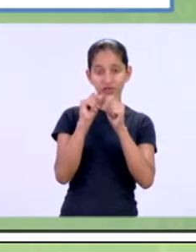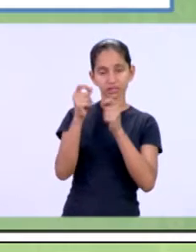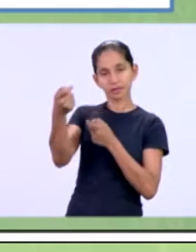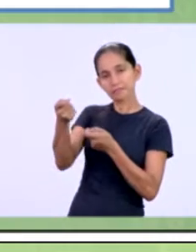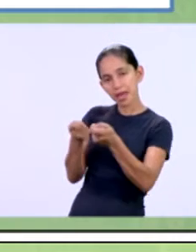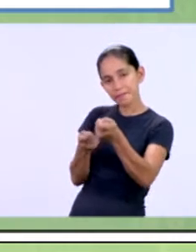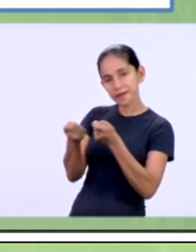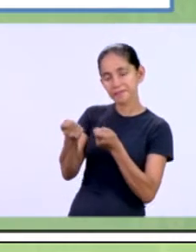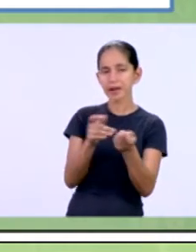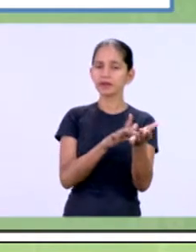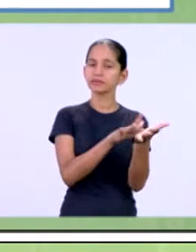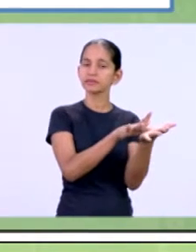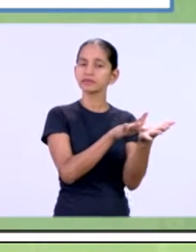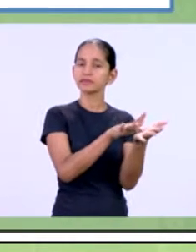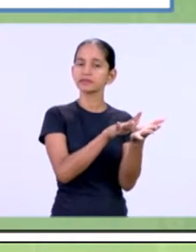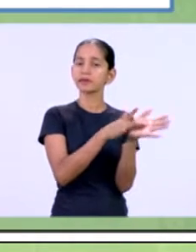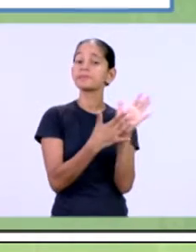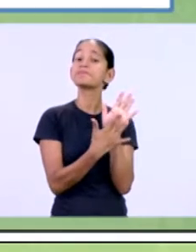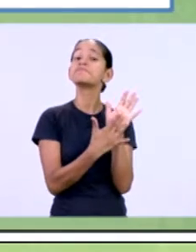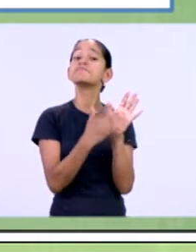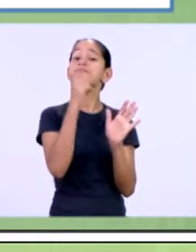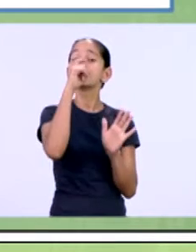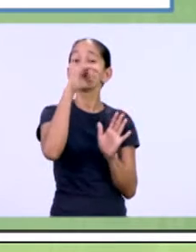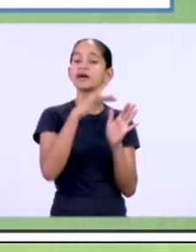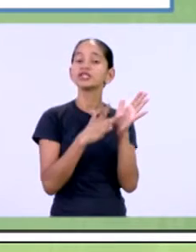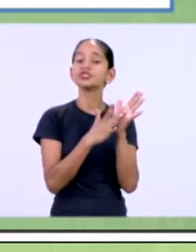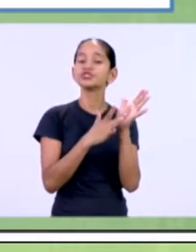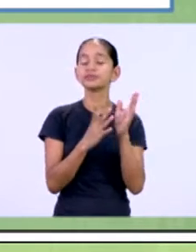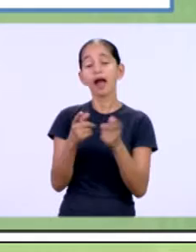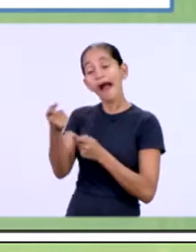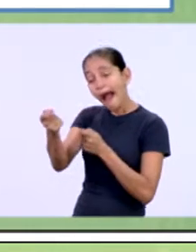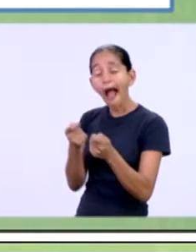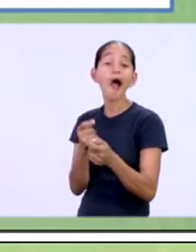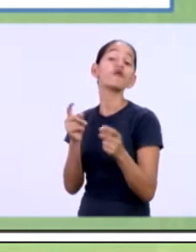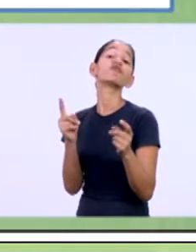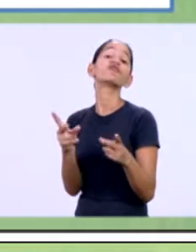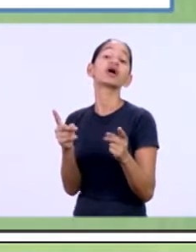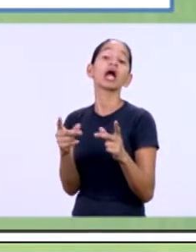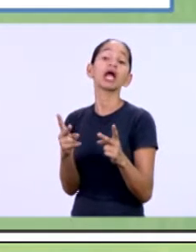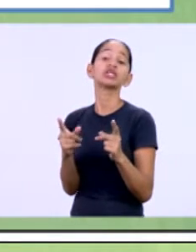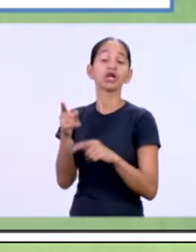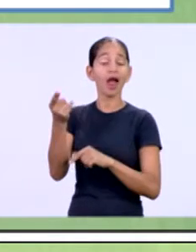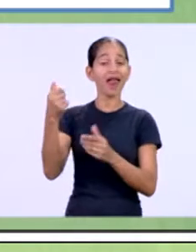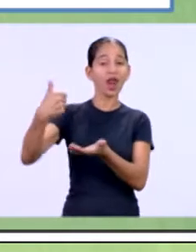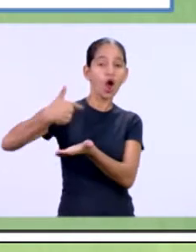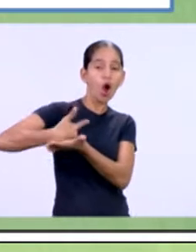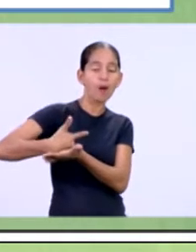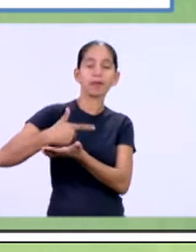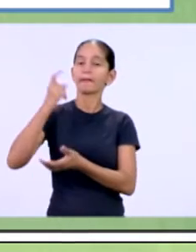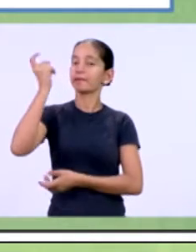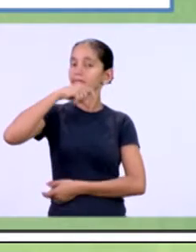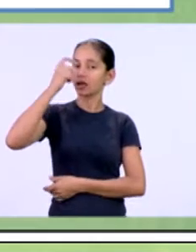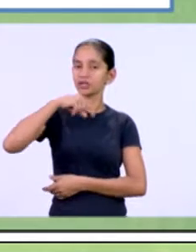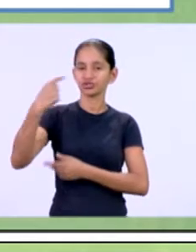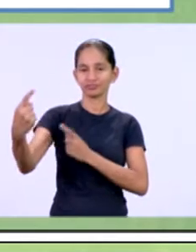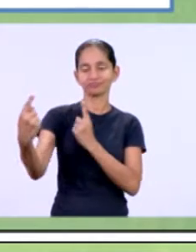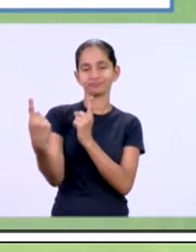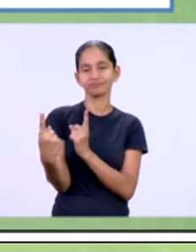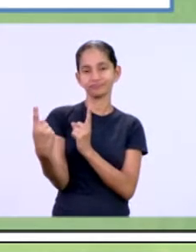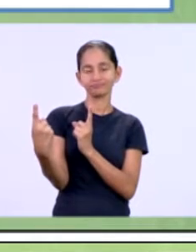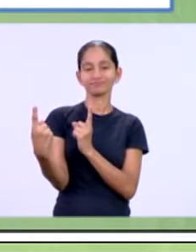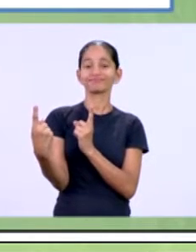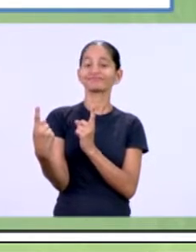não foram praticados, para encobrir o verdadeiro negócio. Então, você vai falar uma coisa, mas vai fazer outra. Também é conhecido